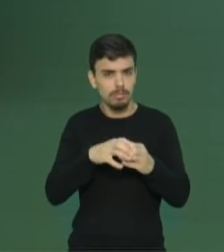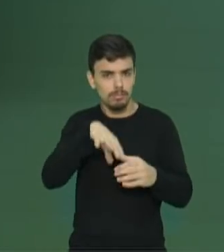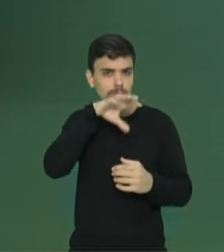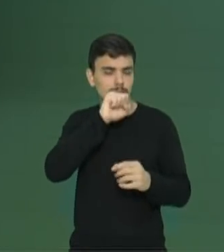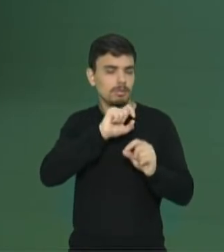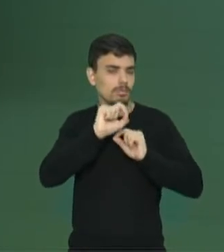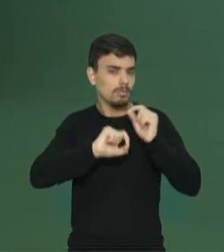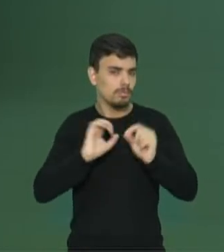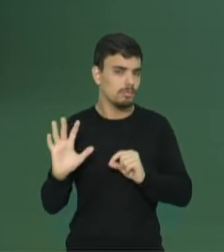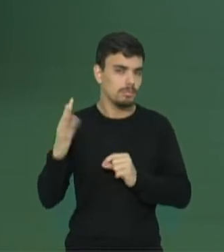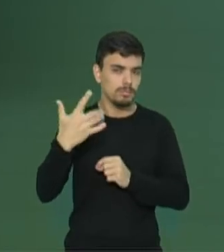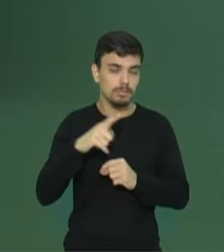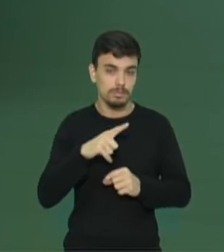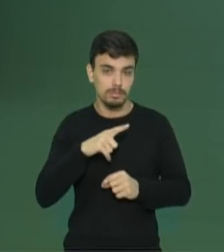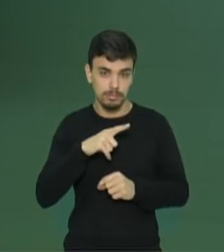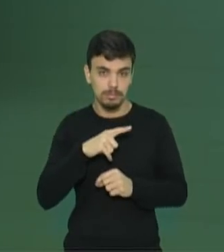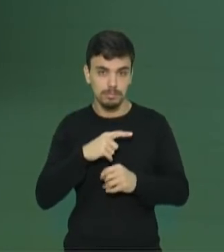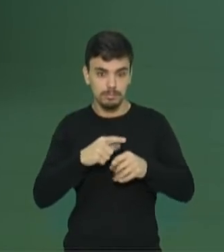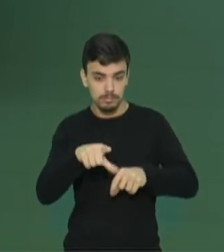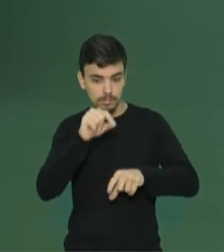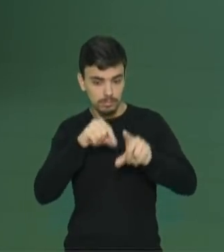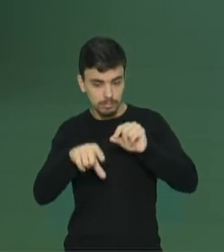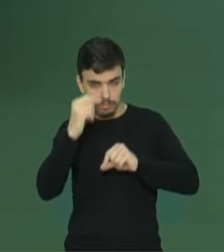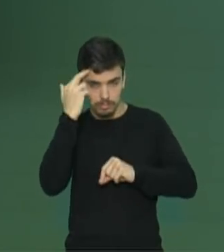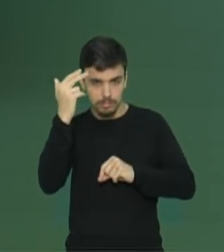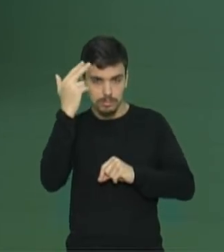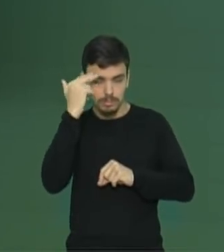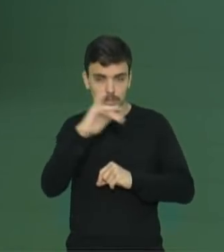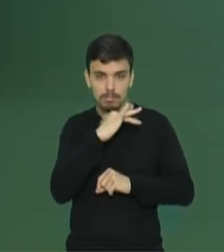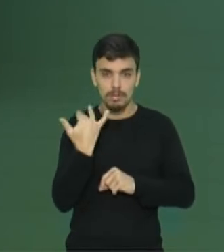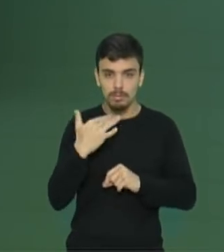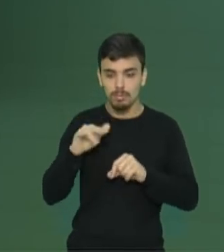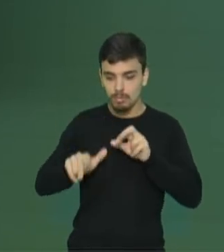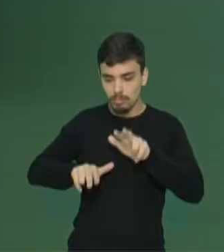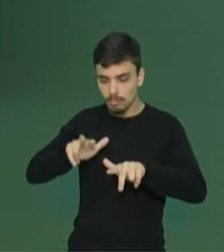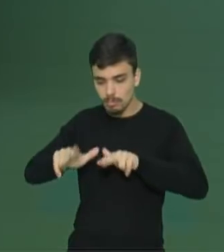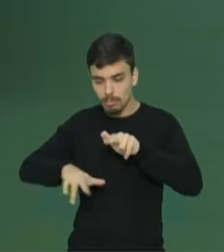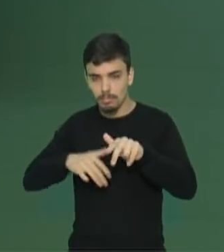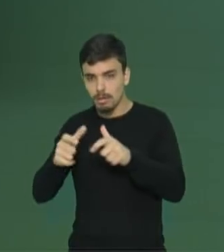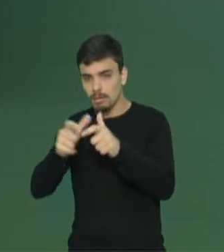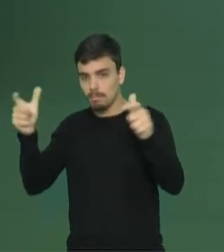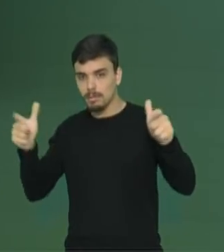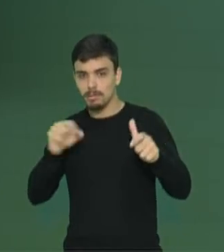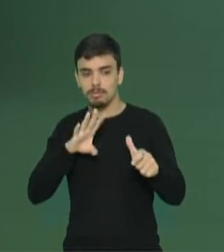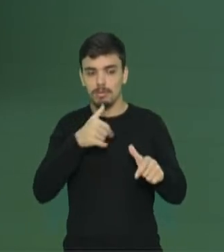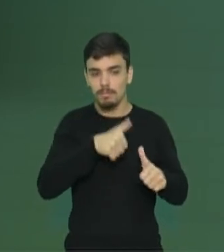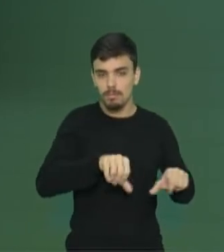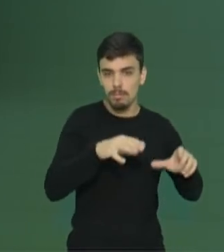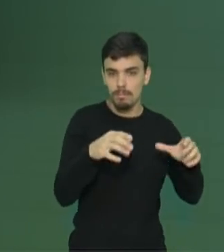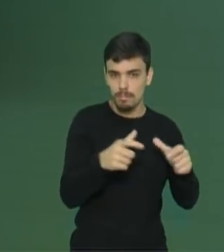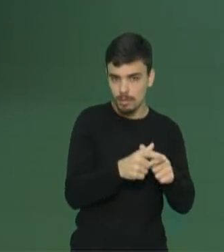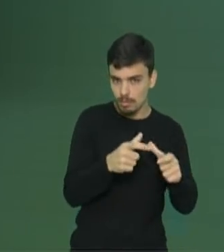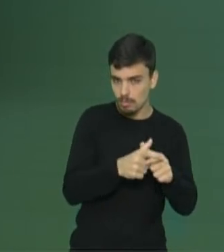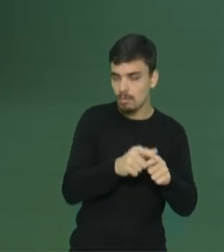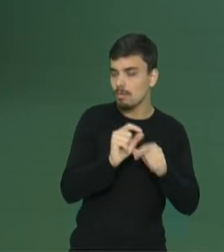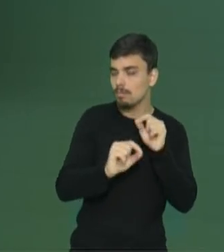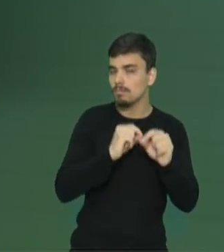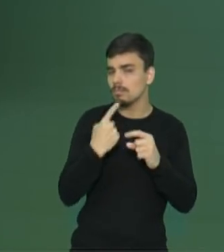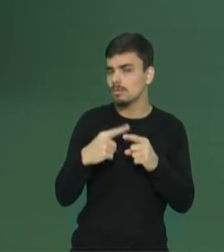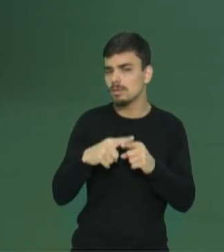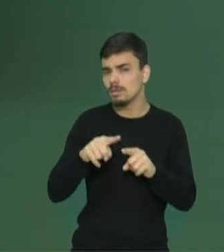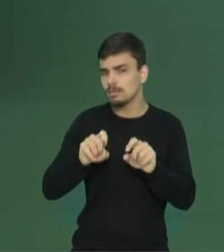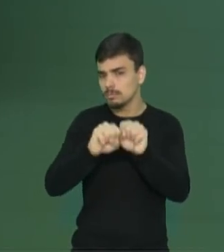provocou uma seleção natural que matou todos os artrópodes grandes e só sobraram os menores. Por que isso? Porque o